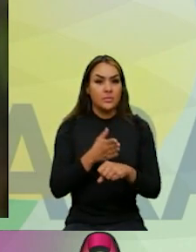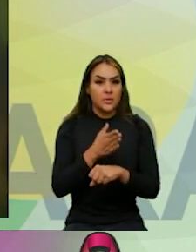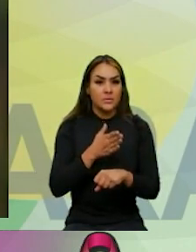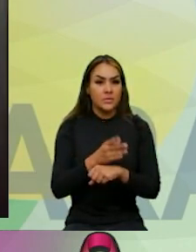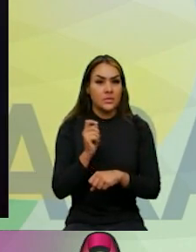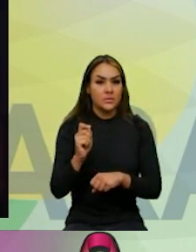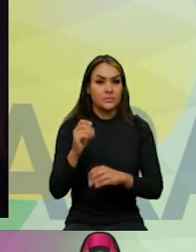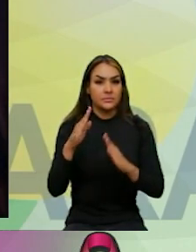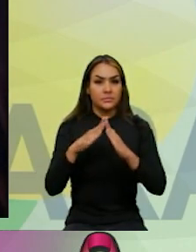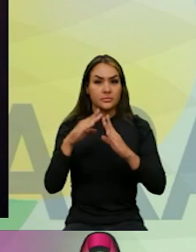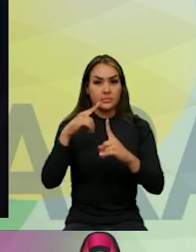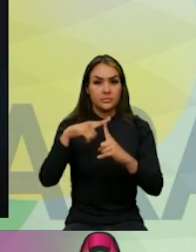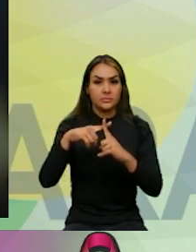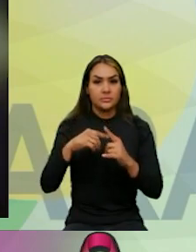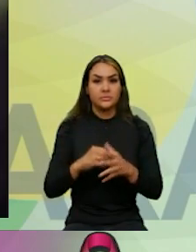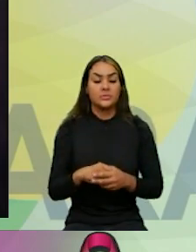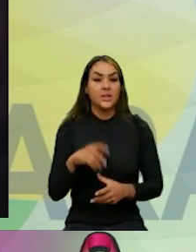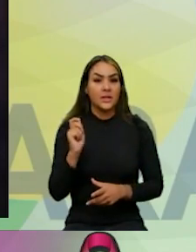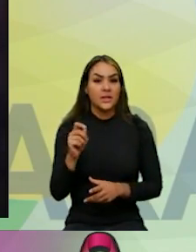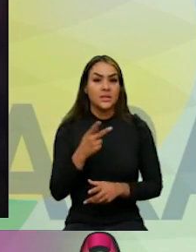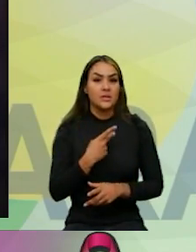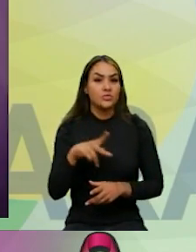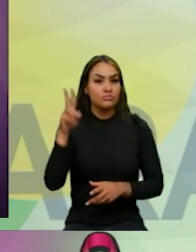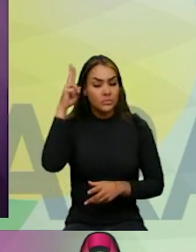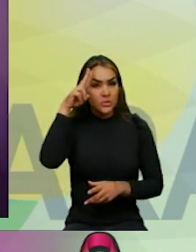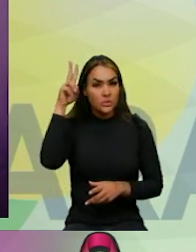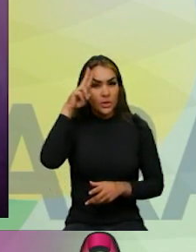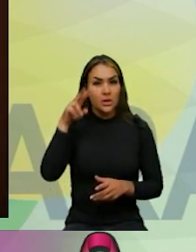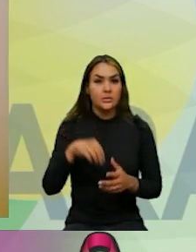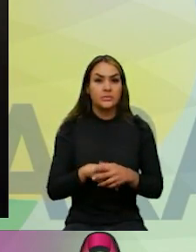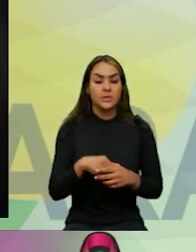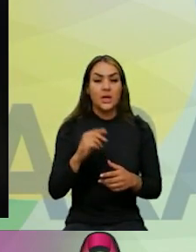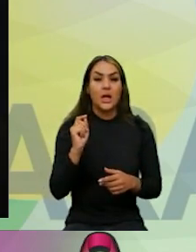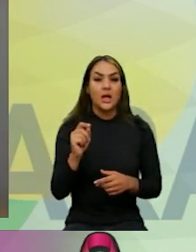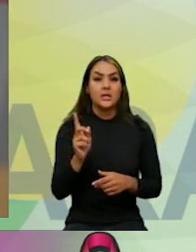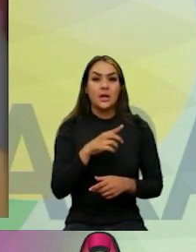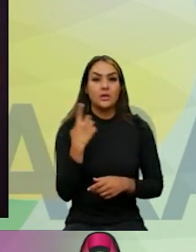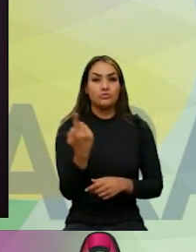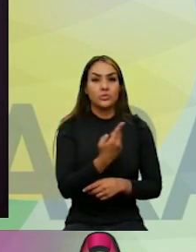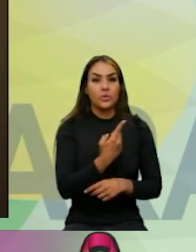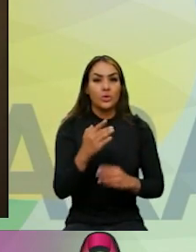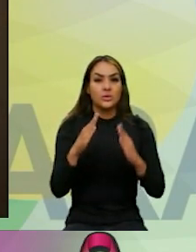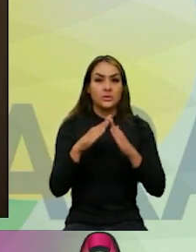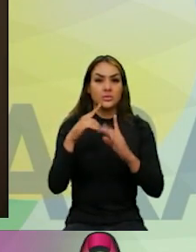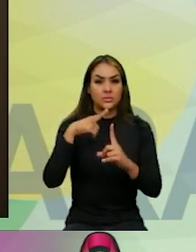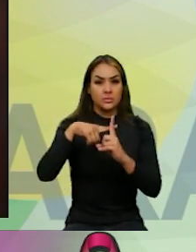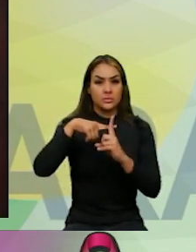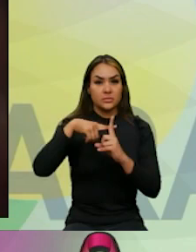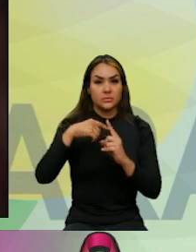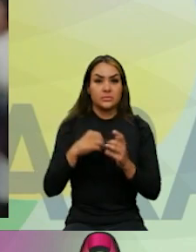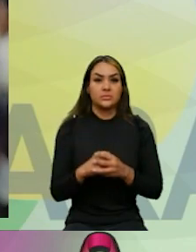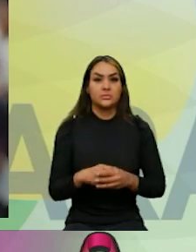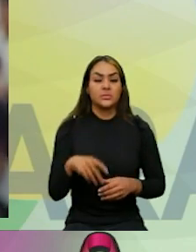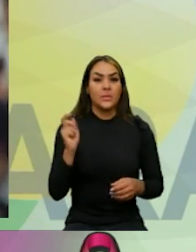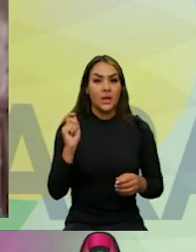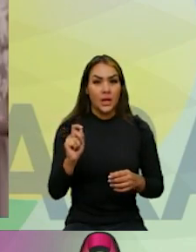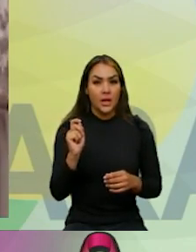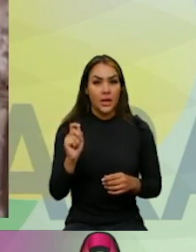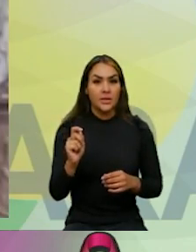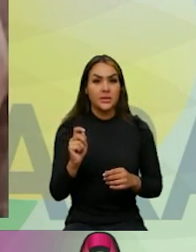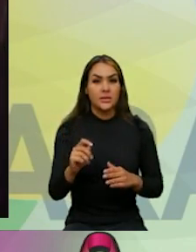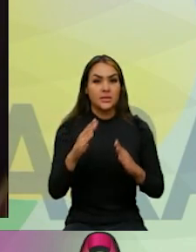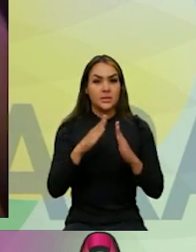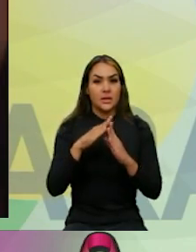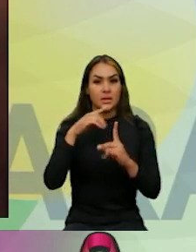igreja. Essa é a sua história. Essa é a nossa igreja. Essa é a Igreja